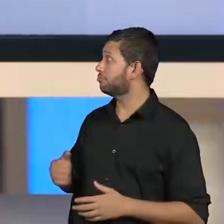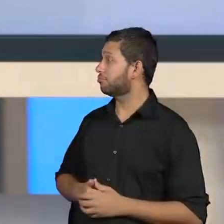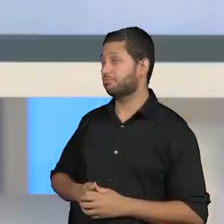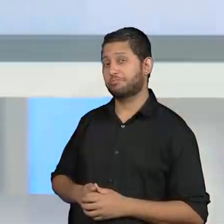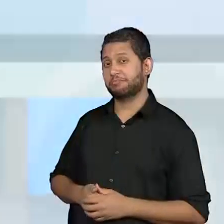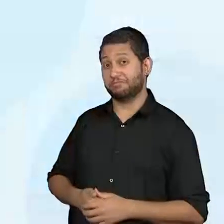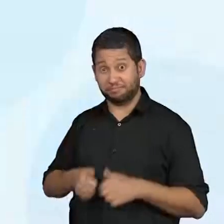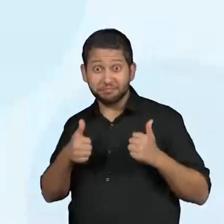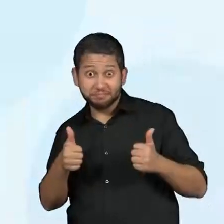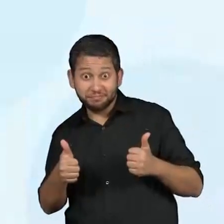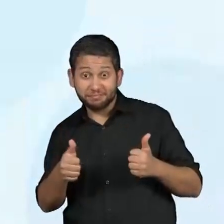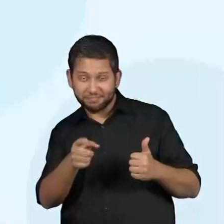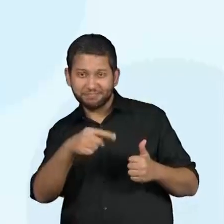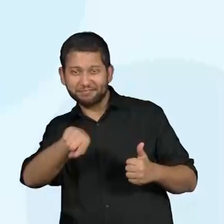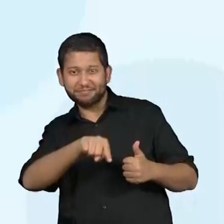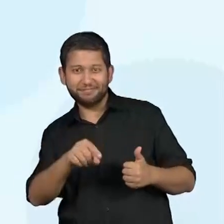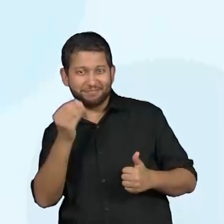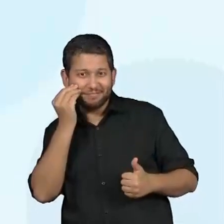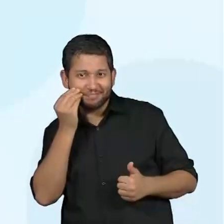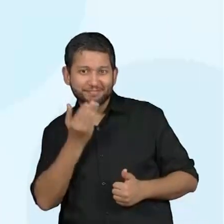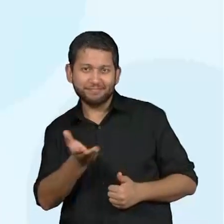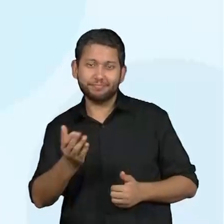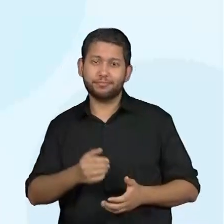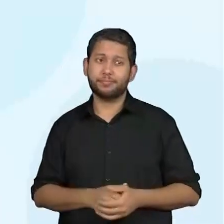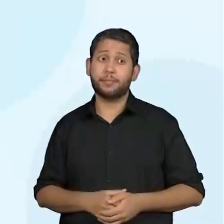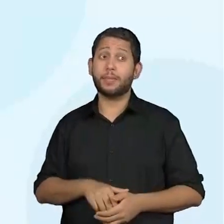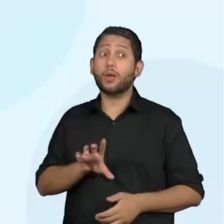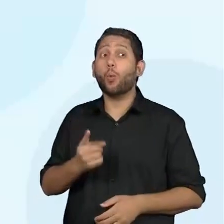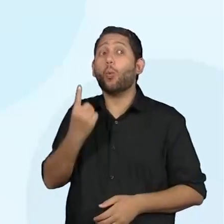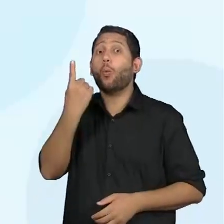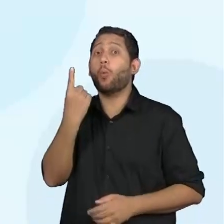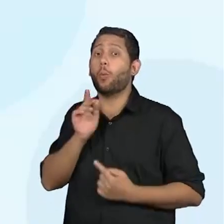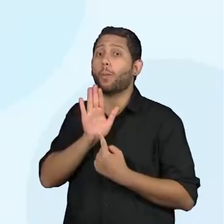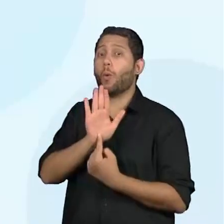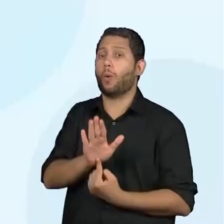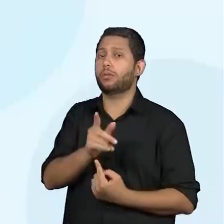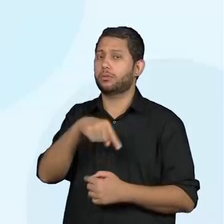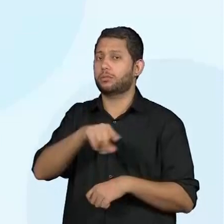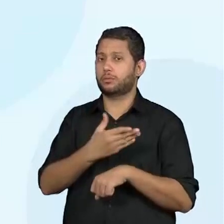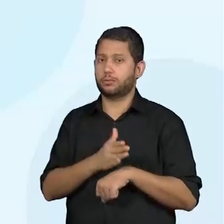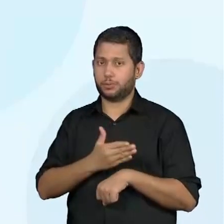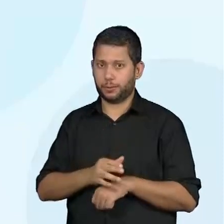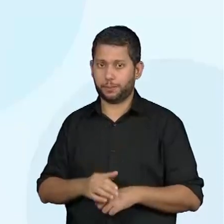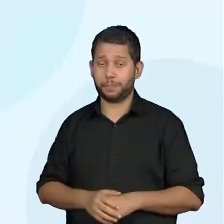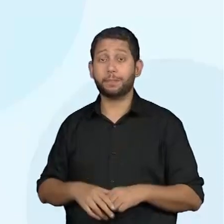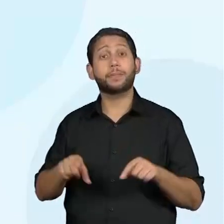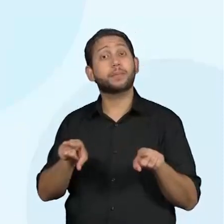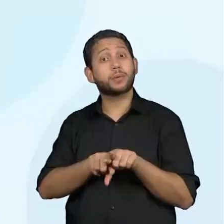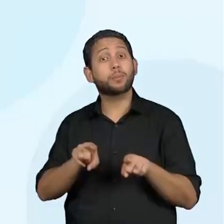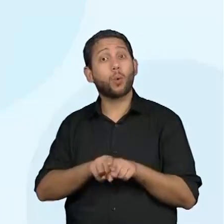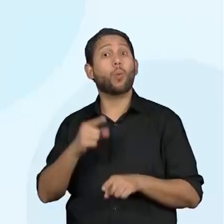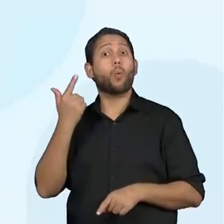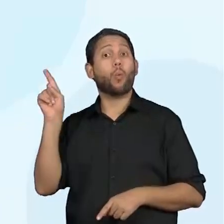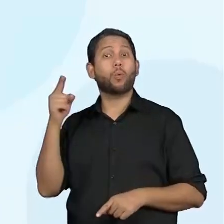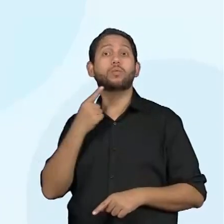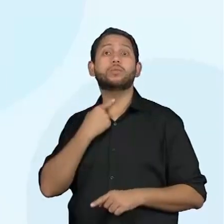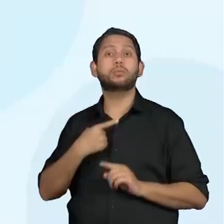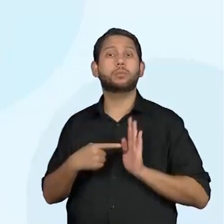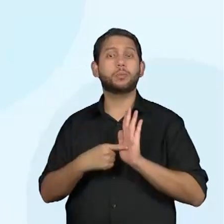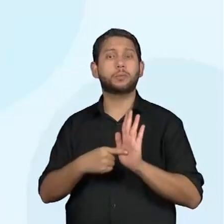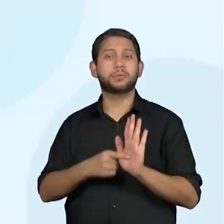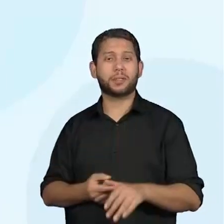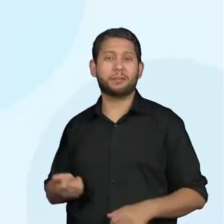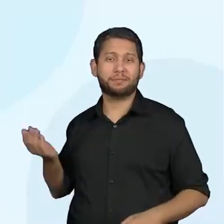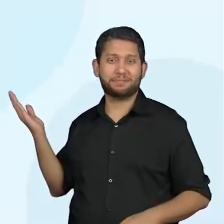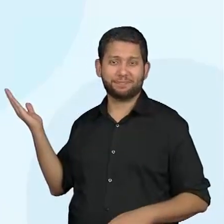minutos. Certo? Esse foi um problema aí com as horas. E eu trouxe outro problema com as horas. Esse aqui é